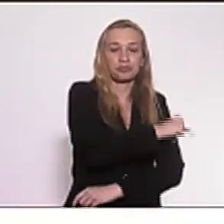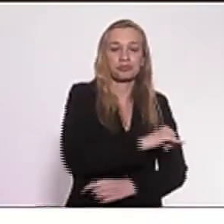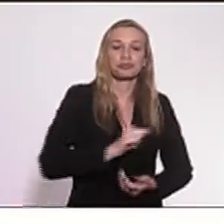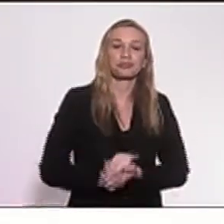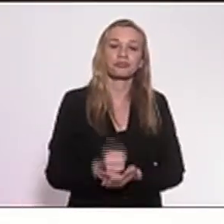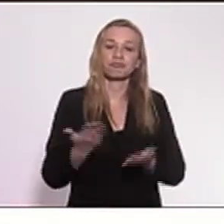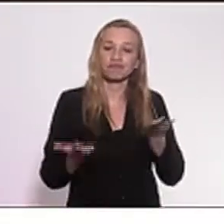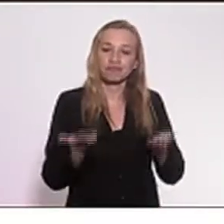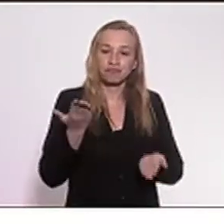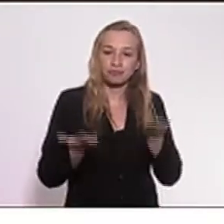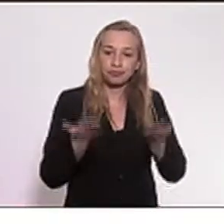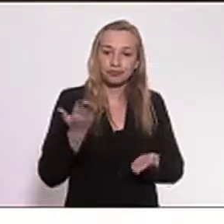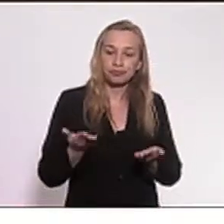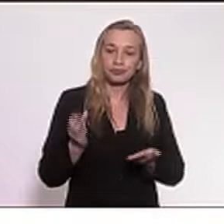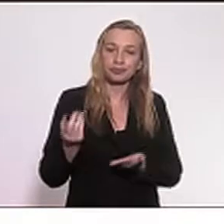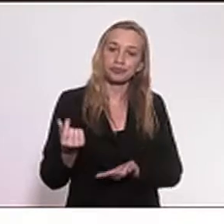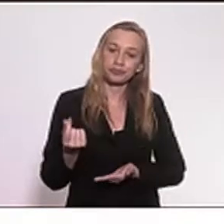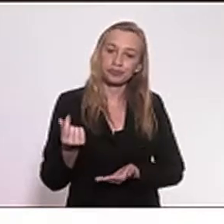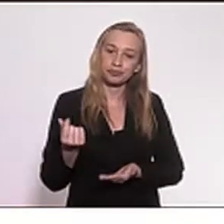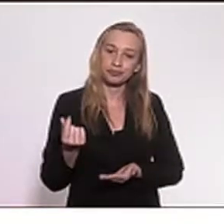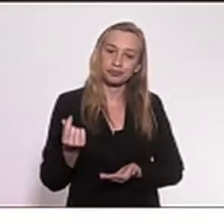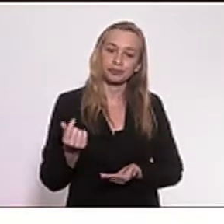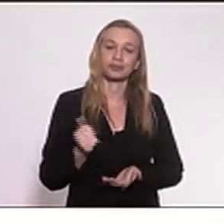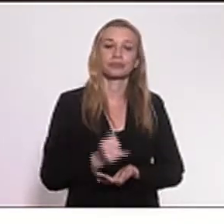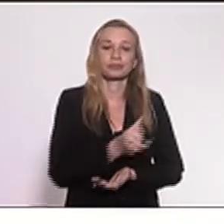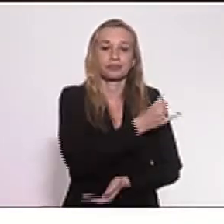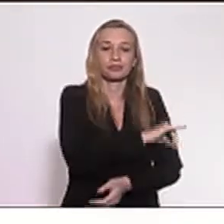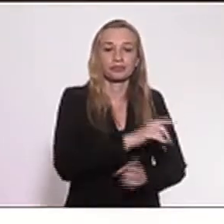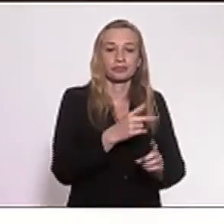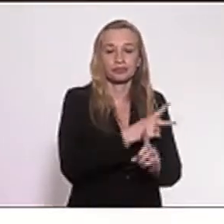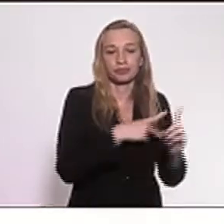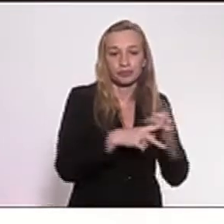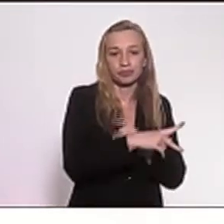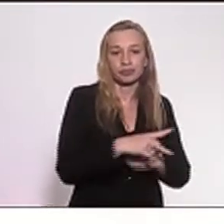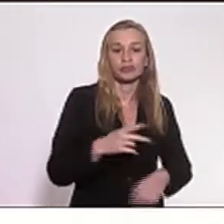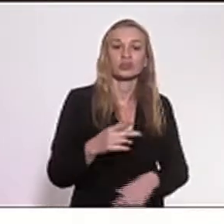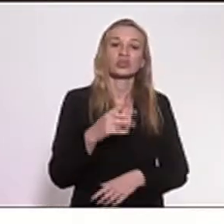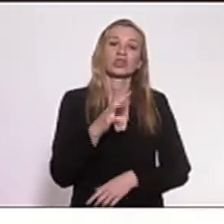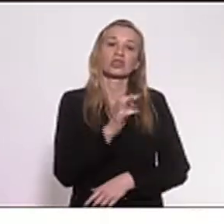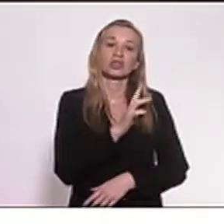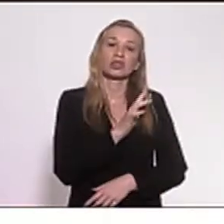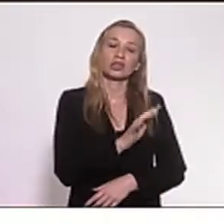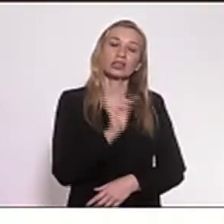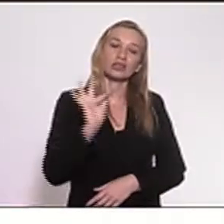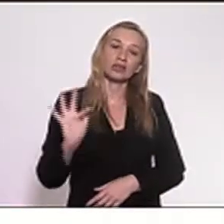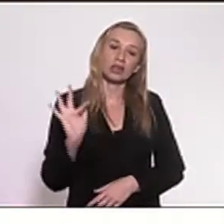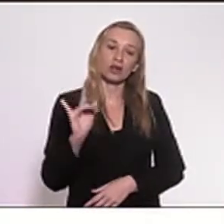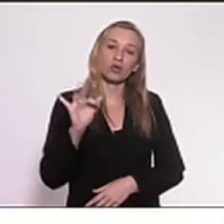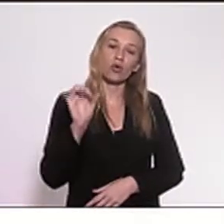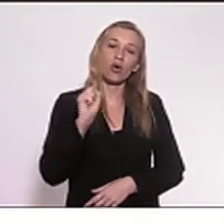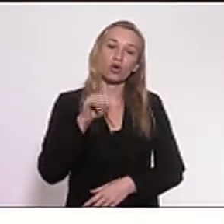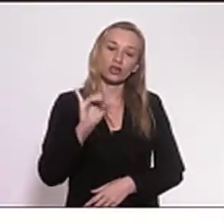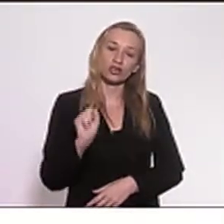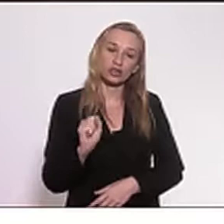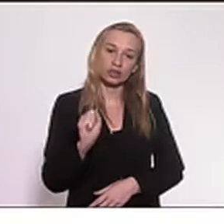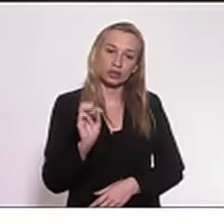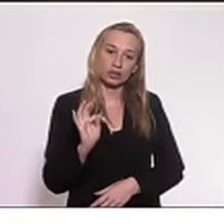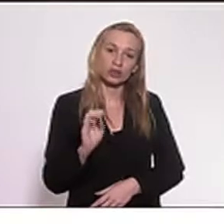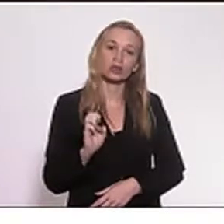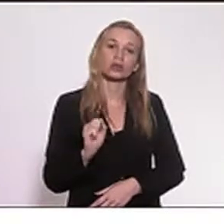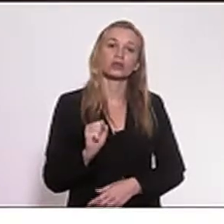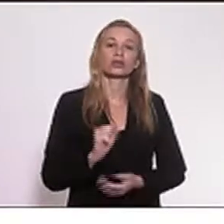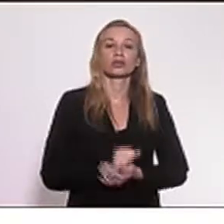um equilíbrio financeiro para o Rio Previdência maior. As receitas com royalties e participações. Uma receita